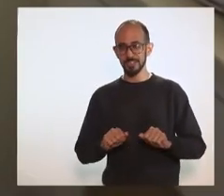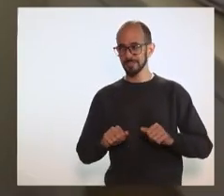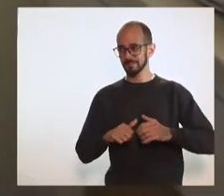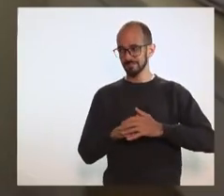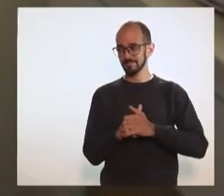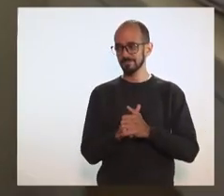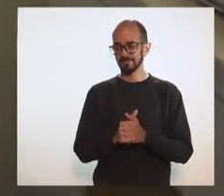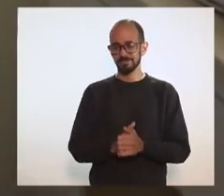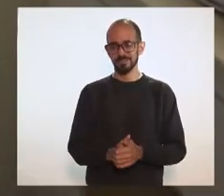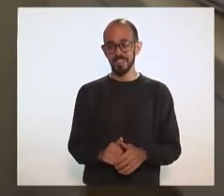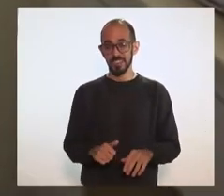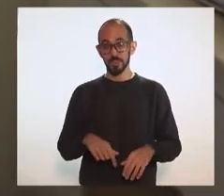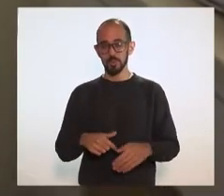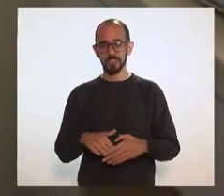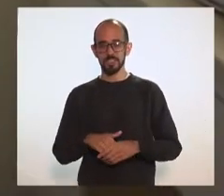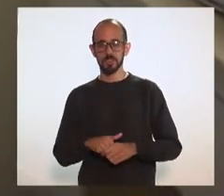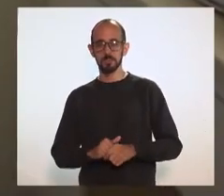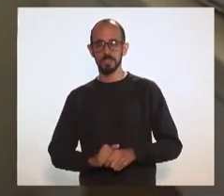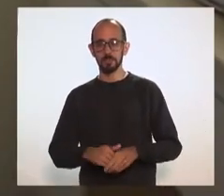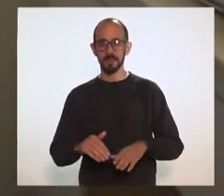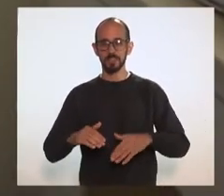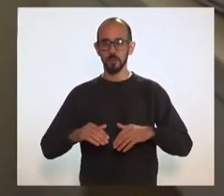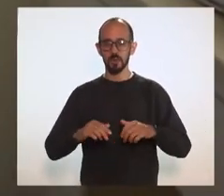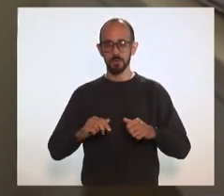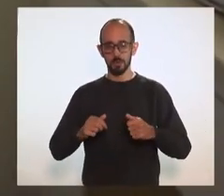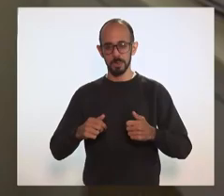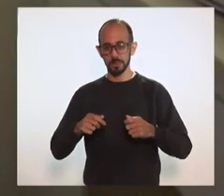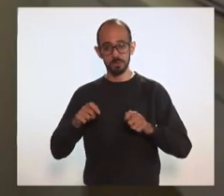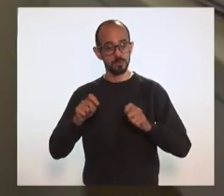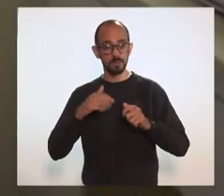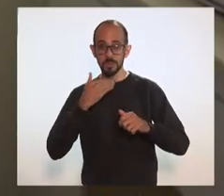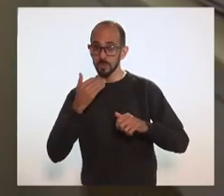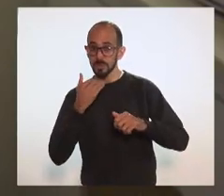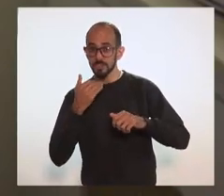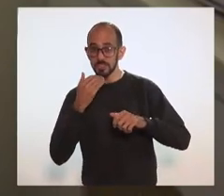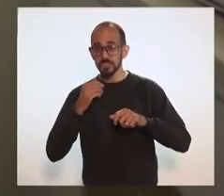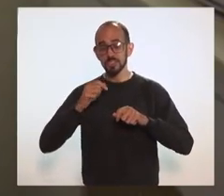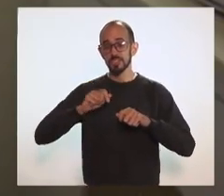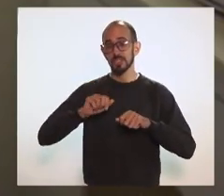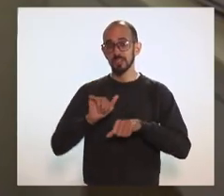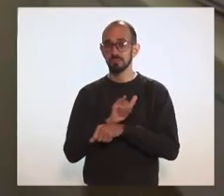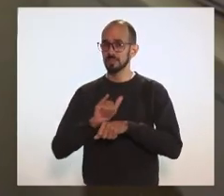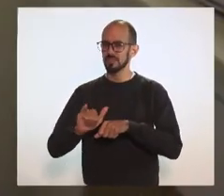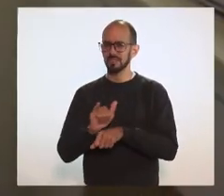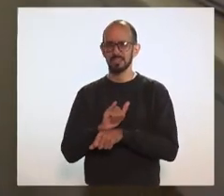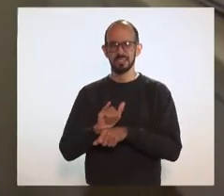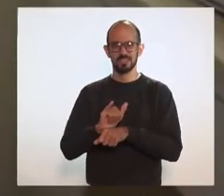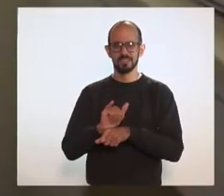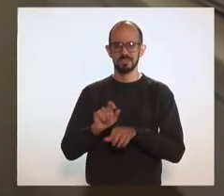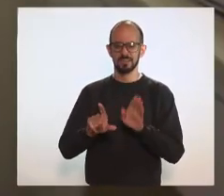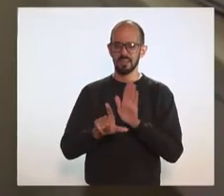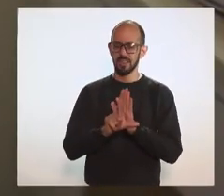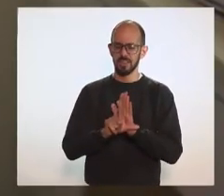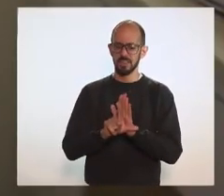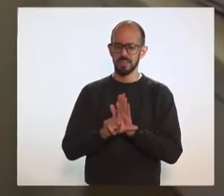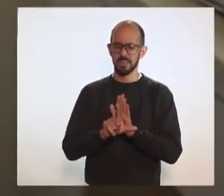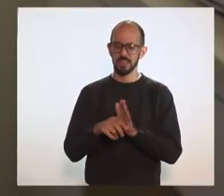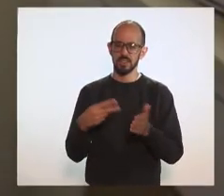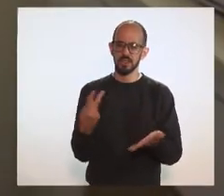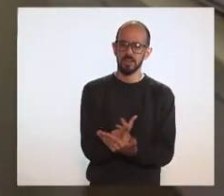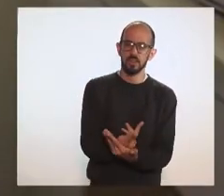a radicalização, que às vezes é importantíssima. Encampa,